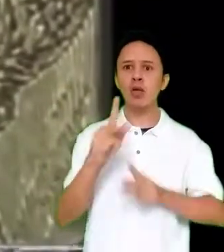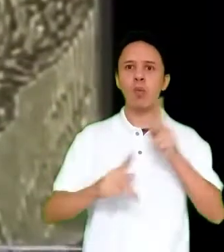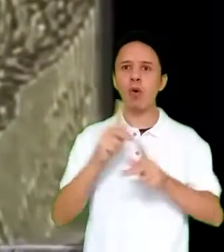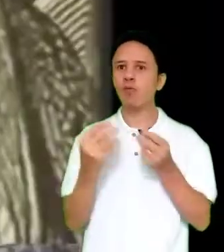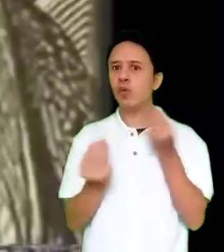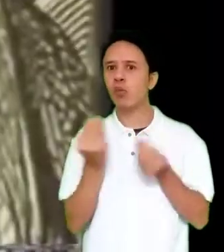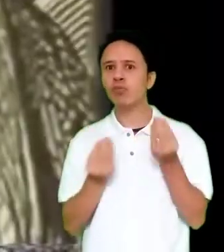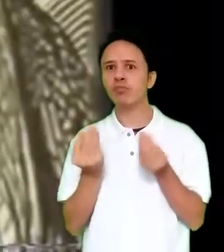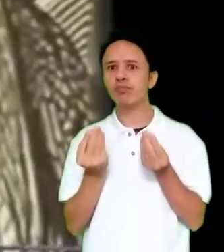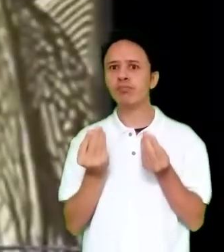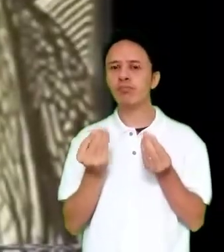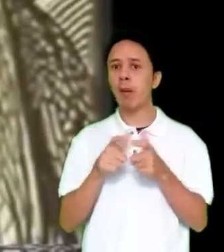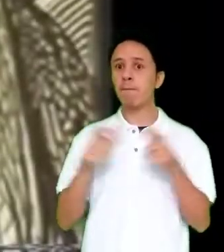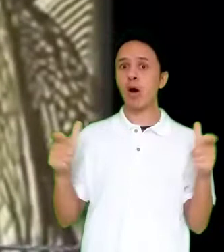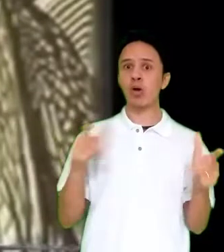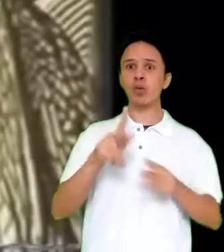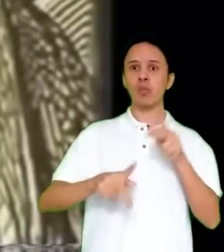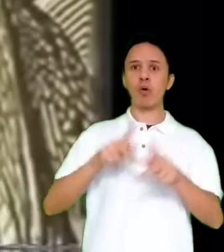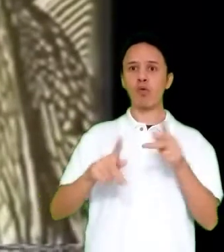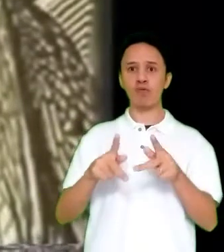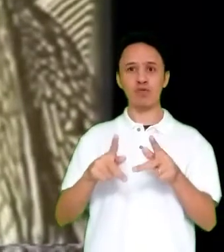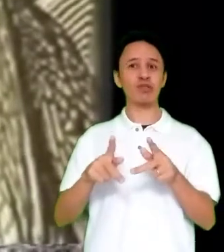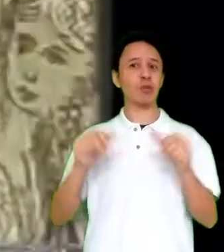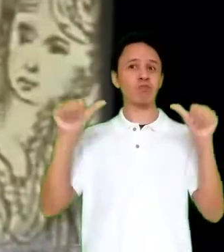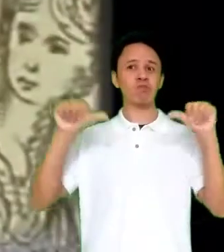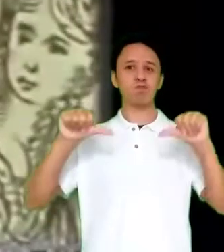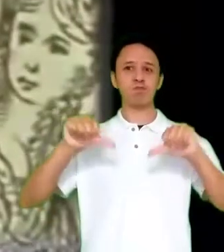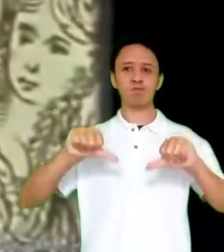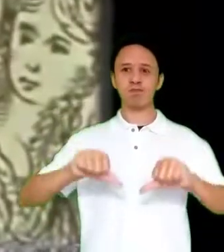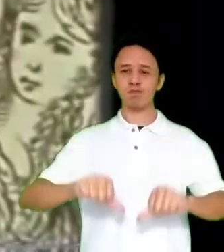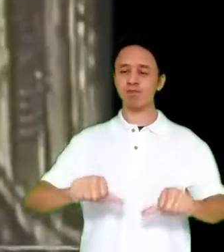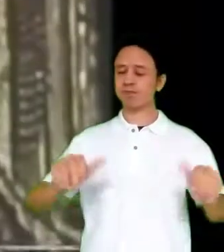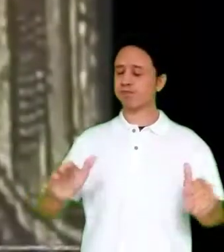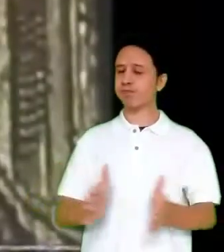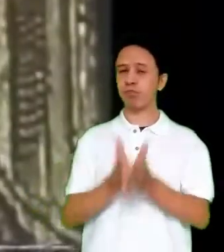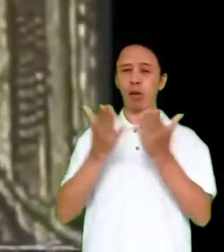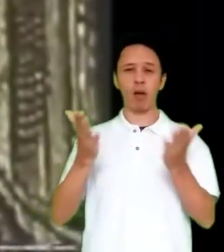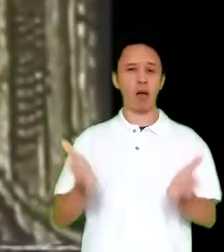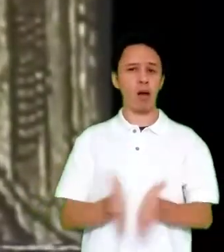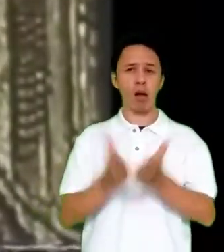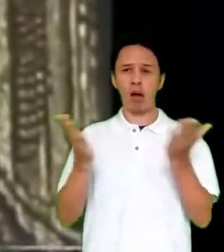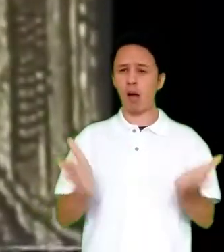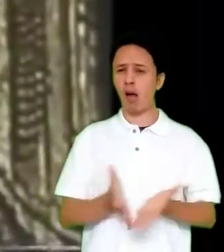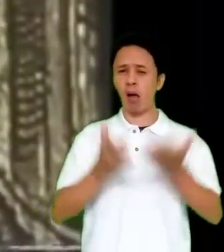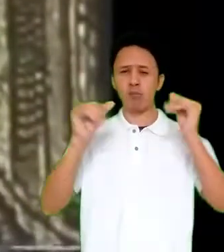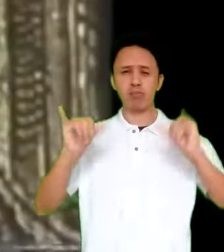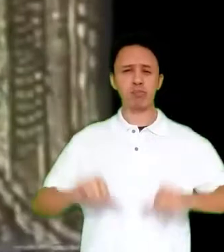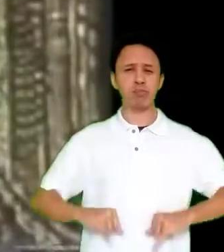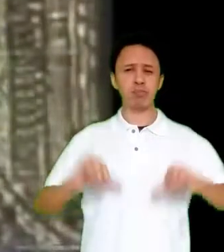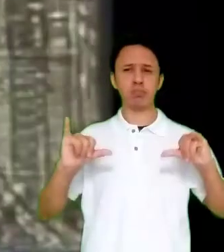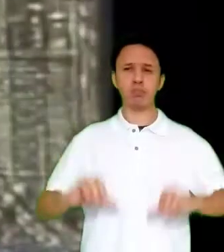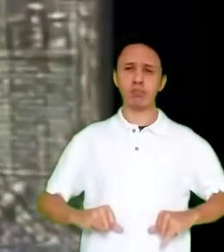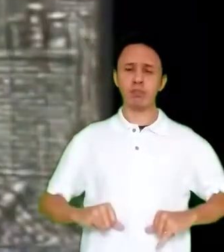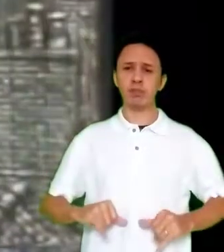E a grande massa da população? A maior parte da população caía cada vez mais na indigência e na